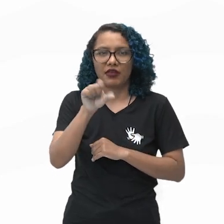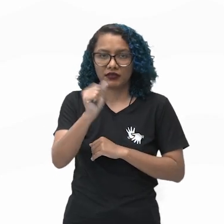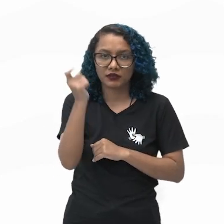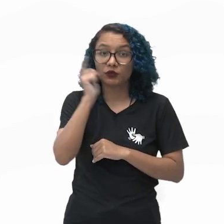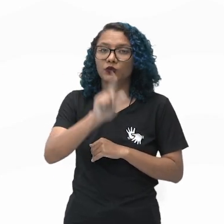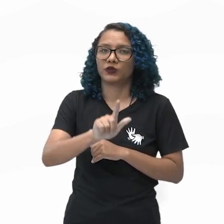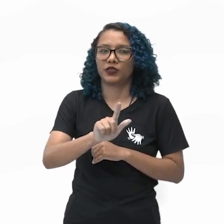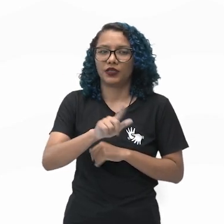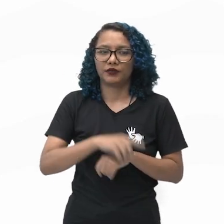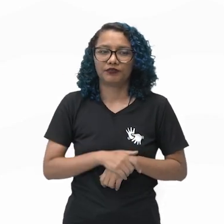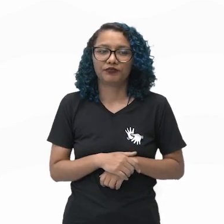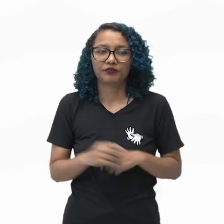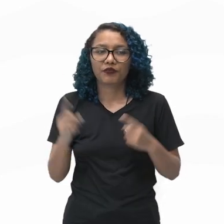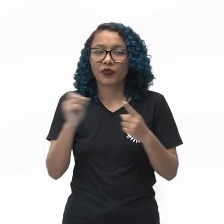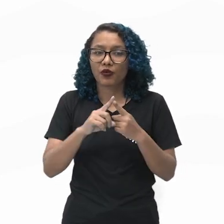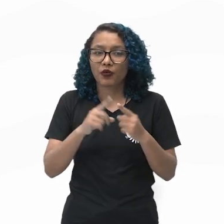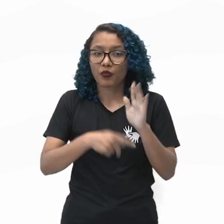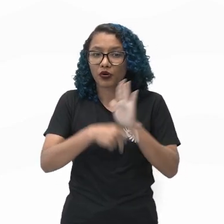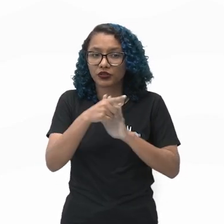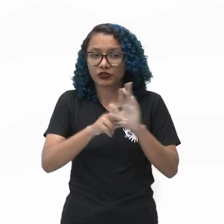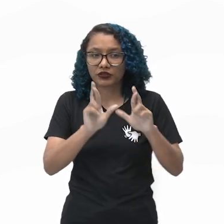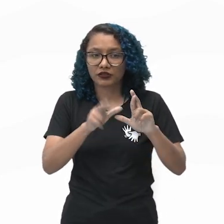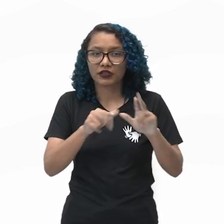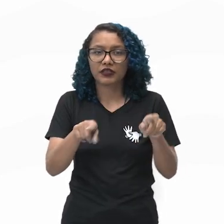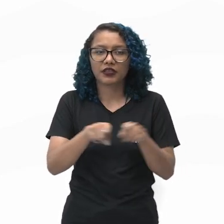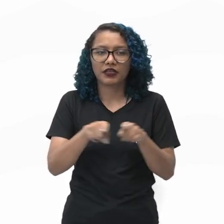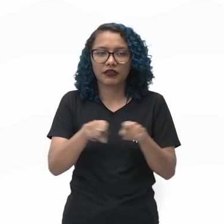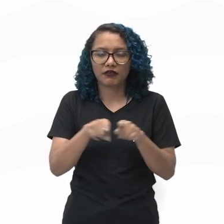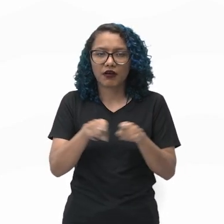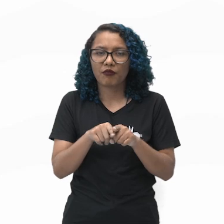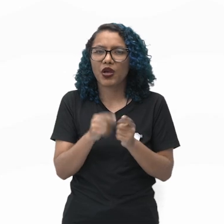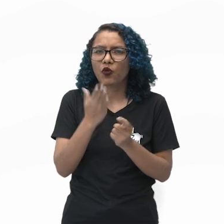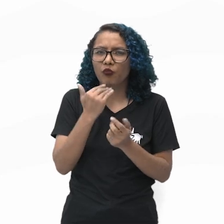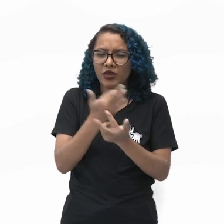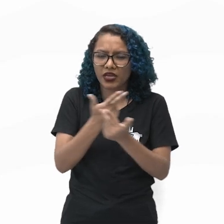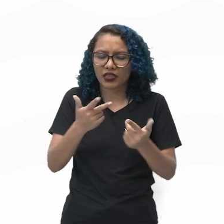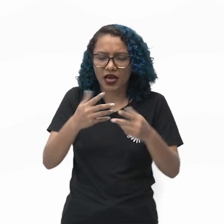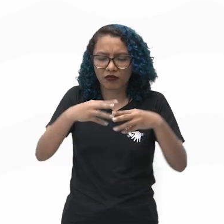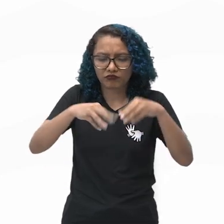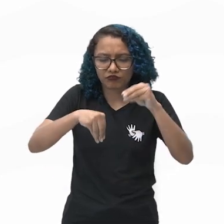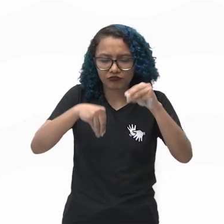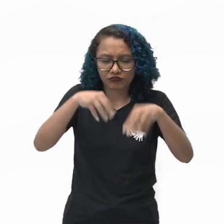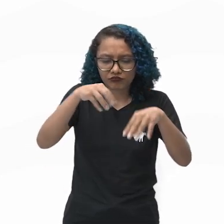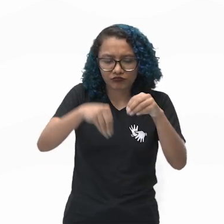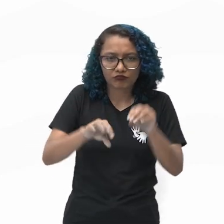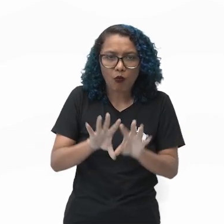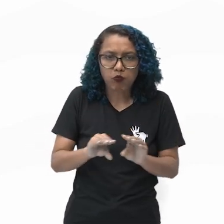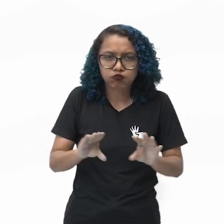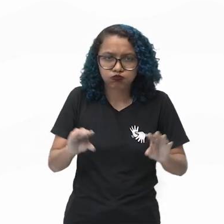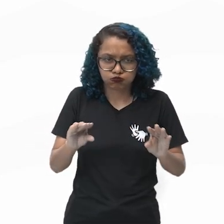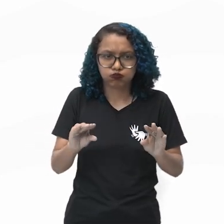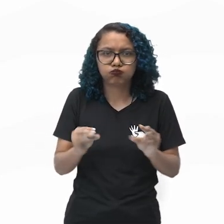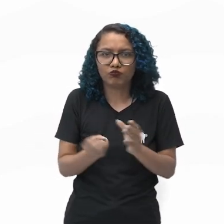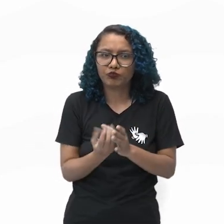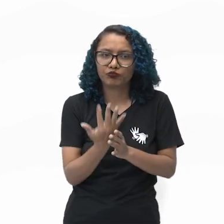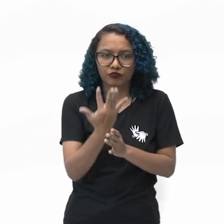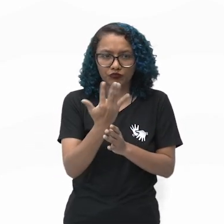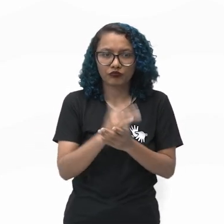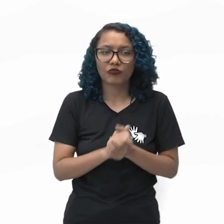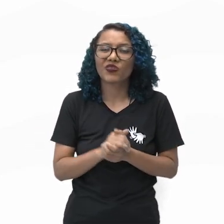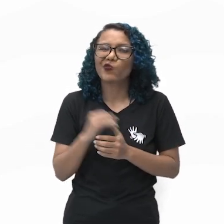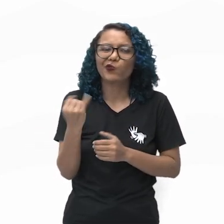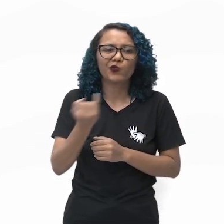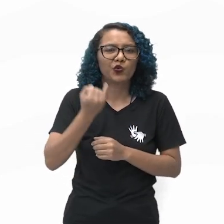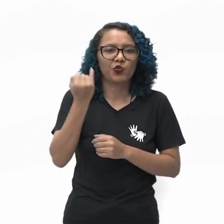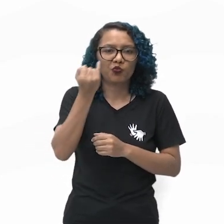temos aí projetos de reciclagem e compostagem. Os projetos de reciclagem aqui são muito importantes